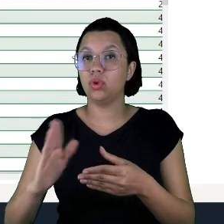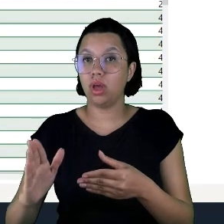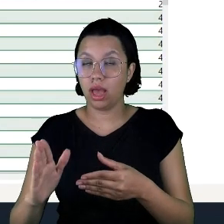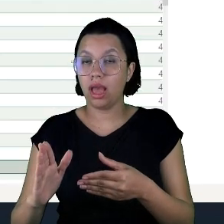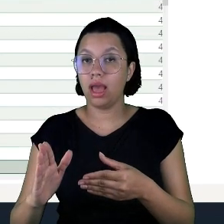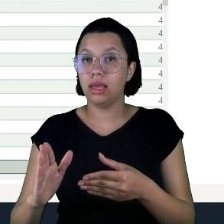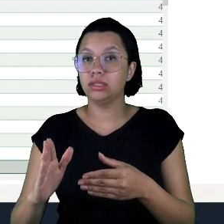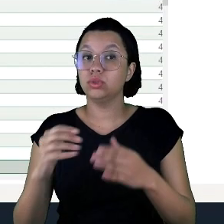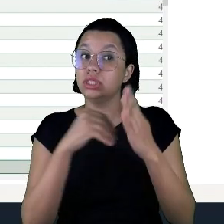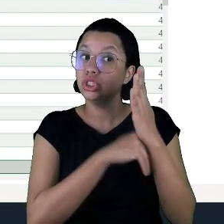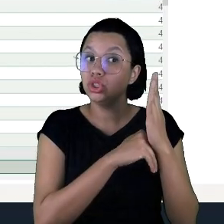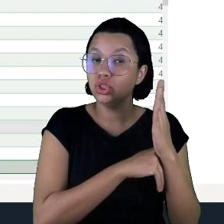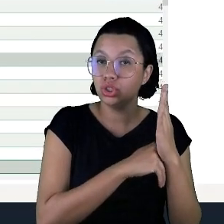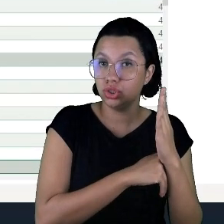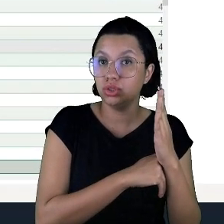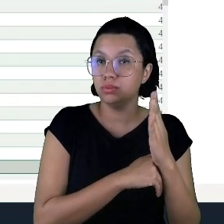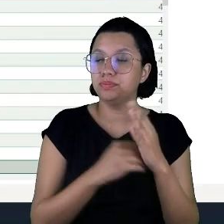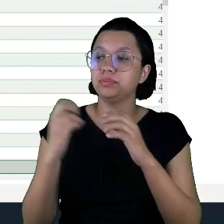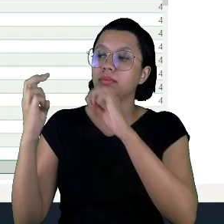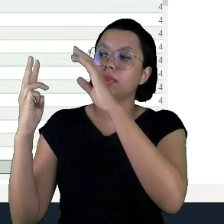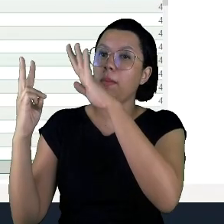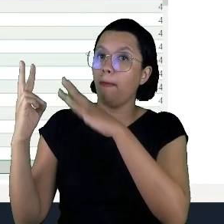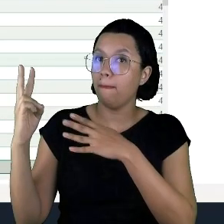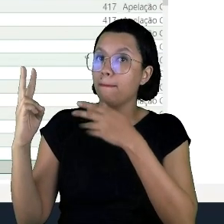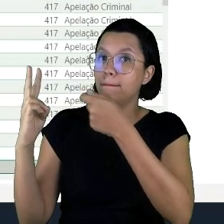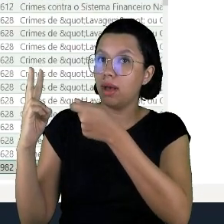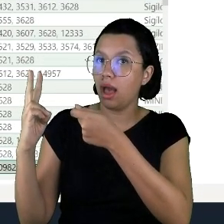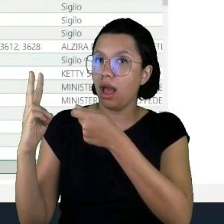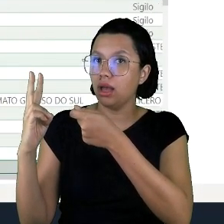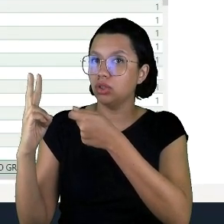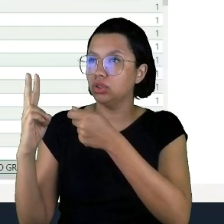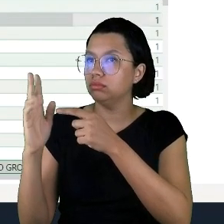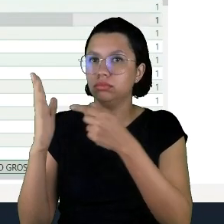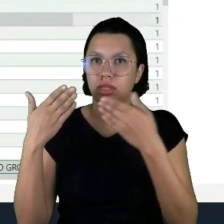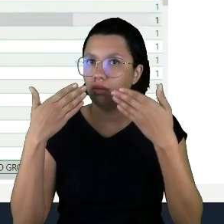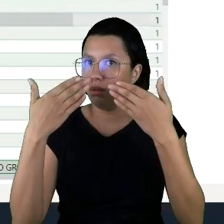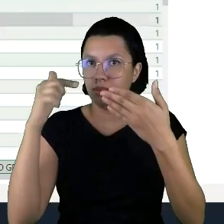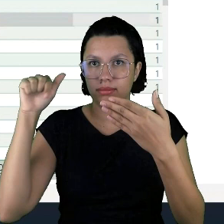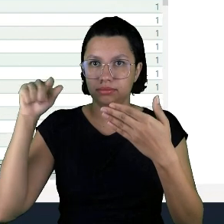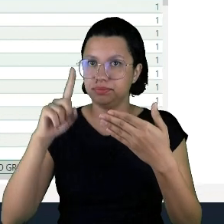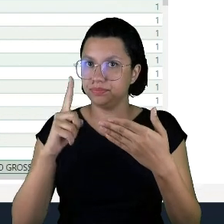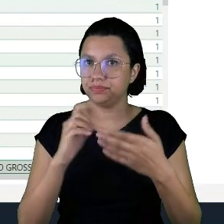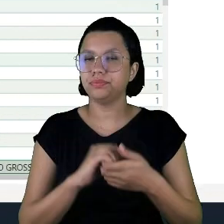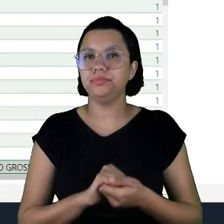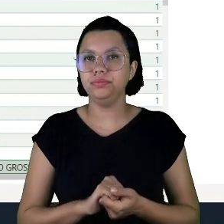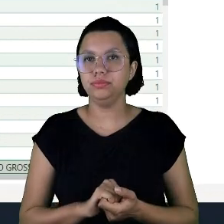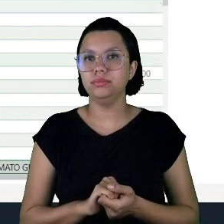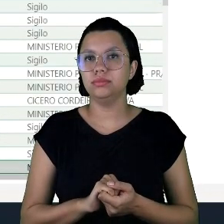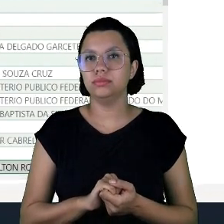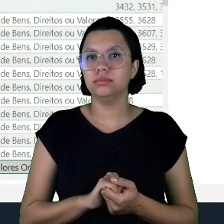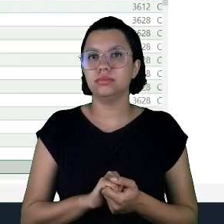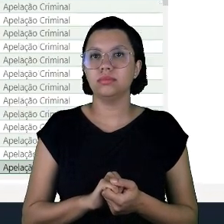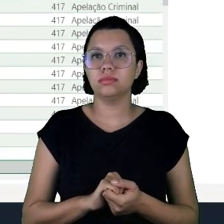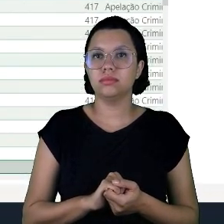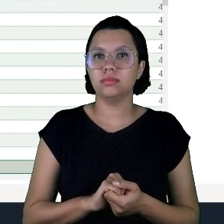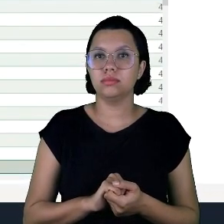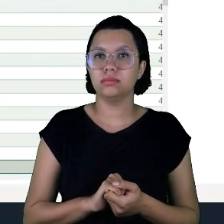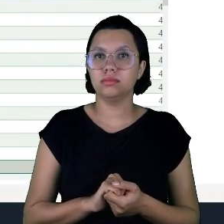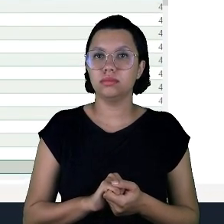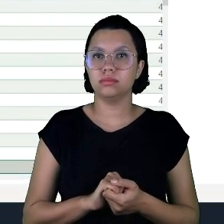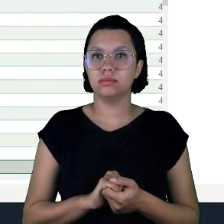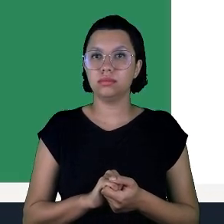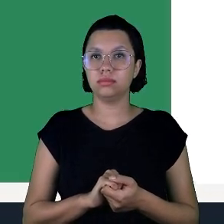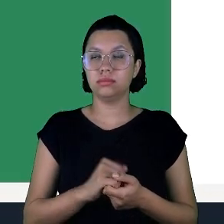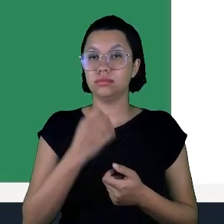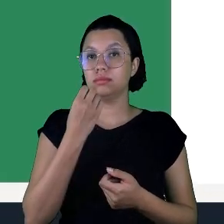sigilo e assim também nas partes. Processo sigiloso não apresenta parte. Kátia mostra os processos sigilosos